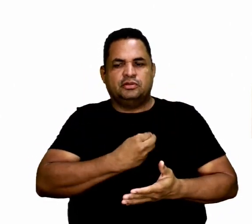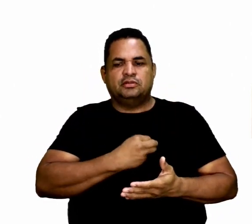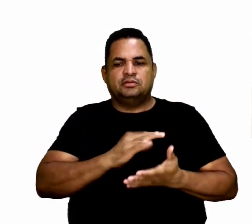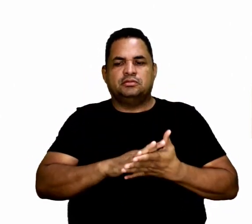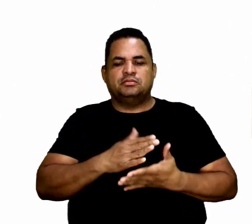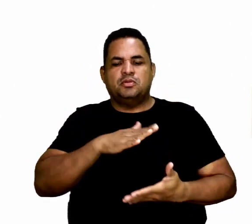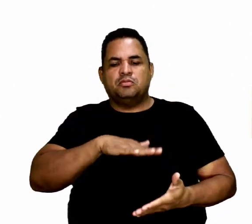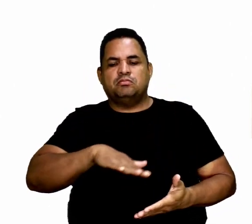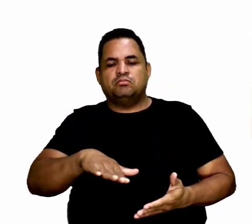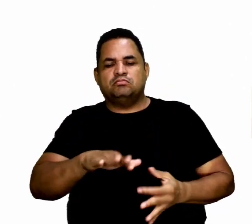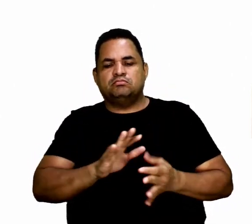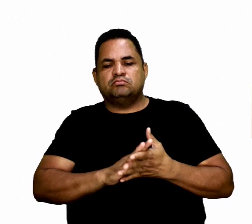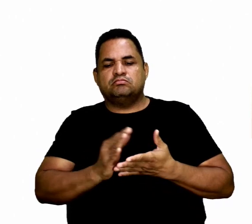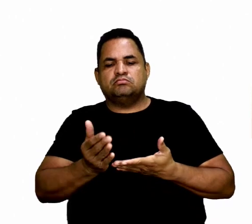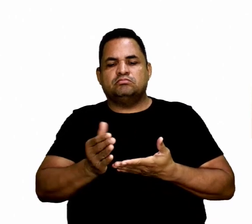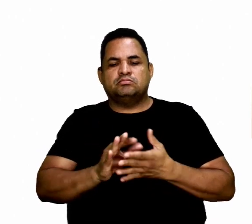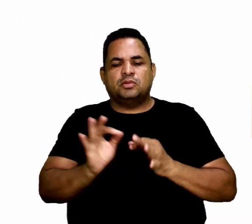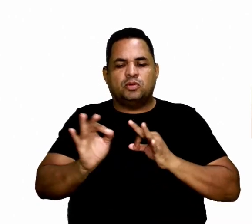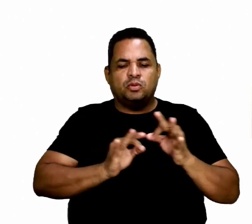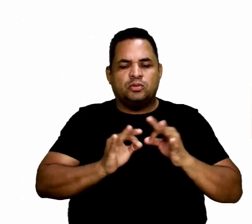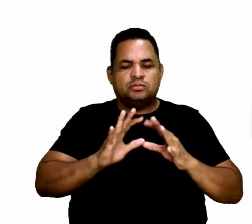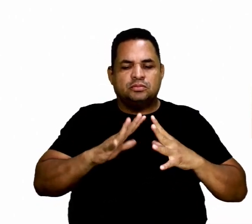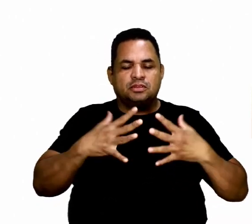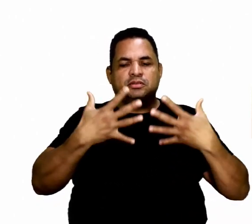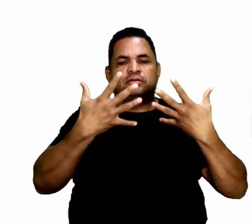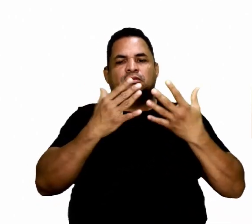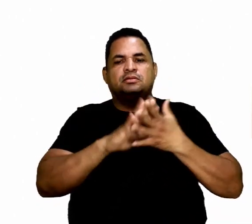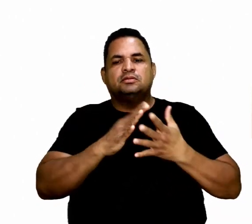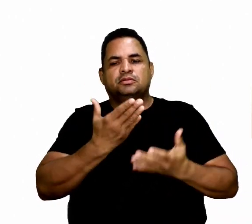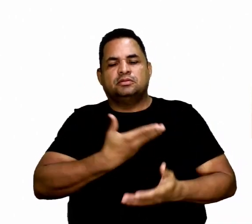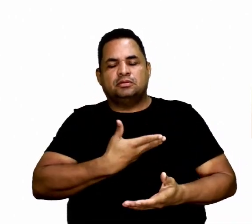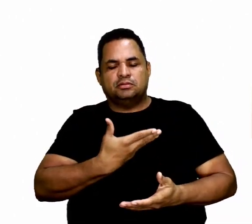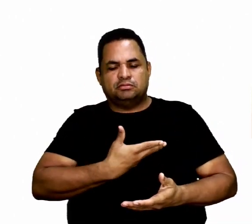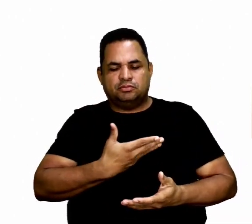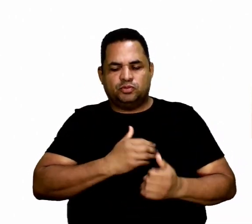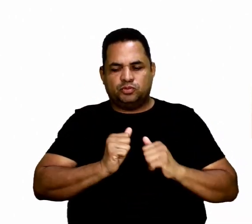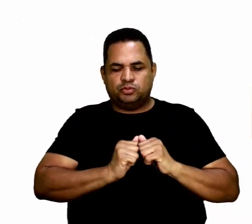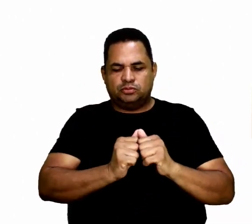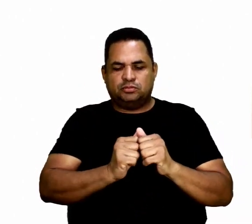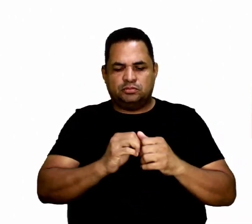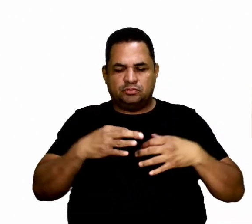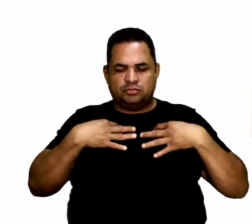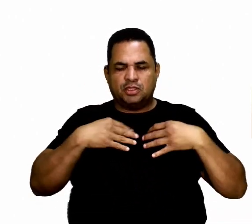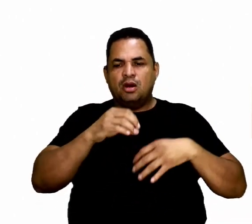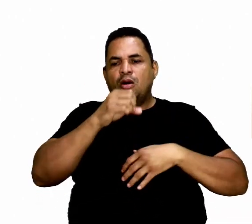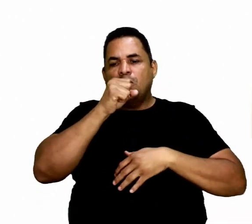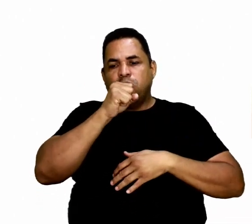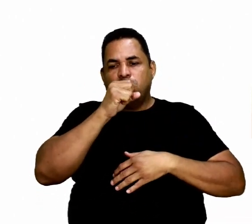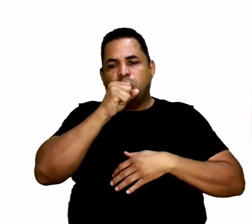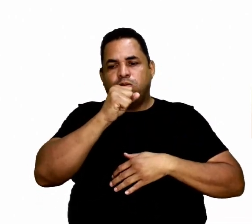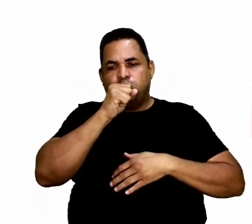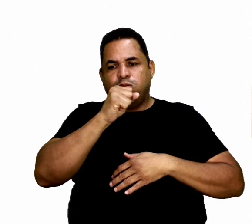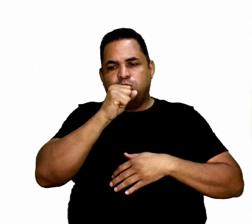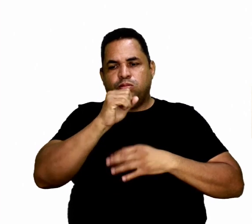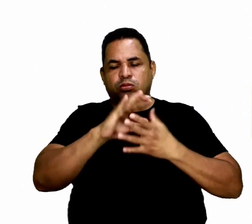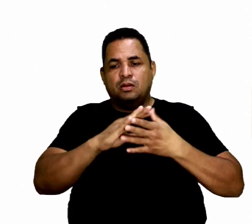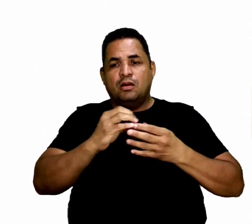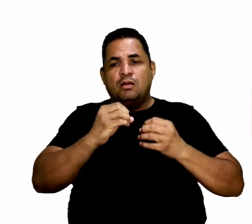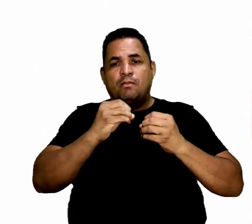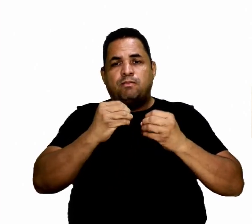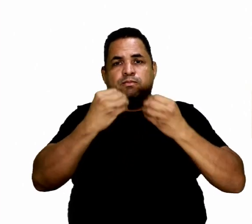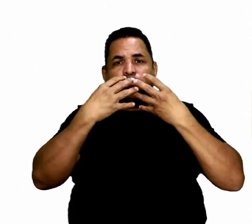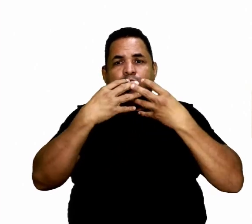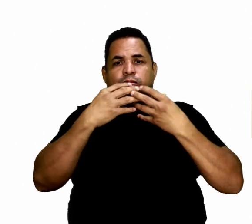criança preparando ali para festinha com os colegas, tá? Enchendo um balão, uma bexiga, aí ela estourou, engoliu